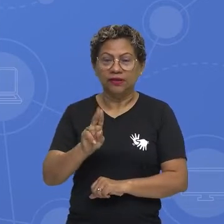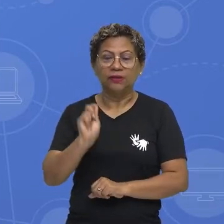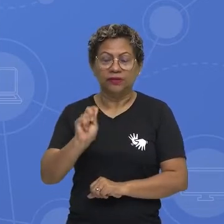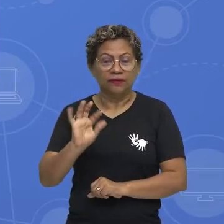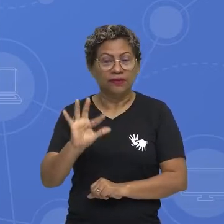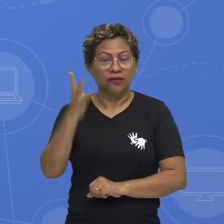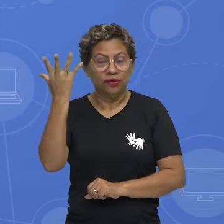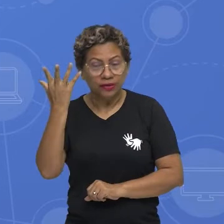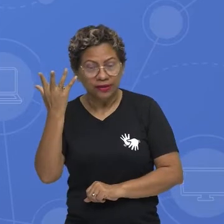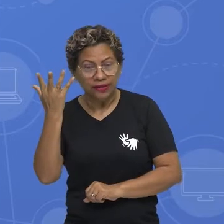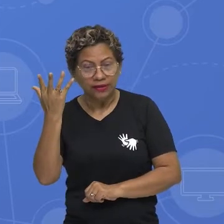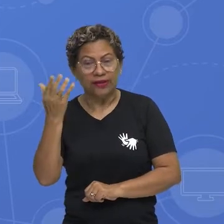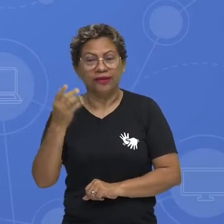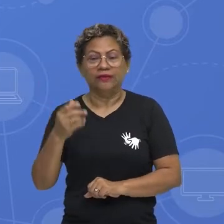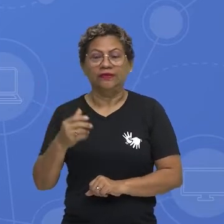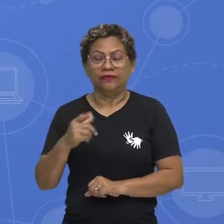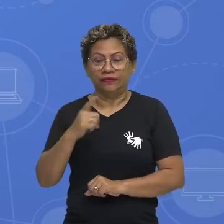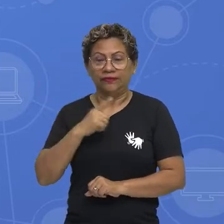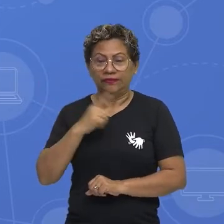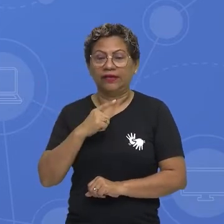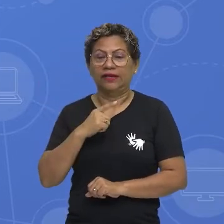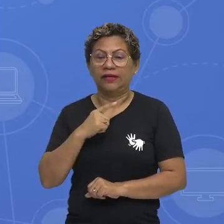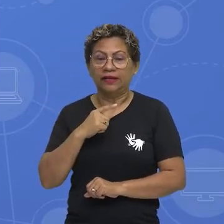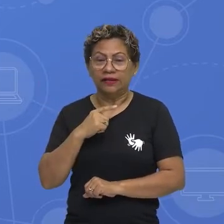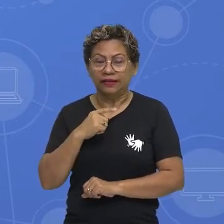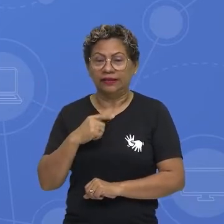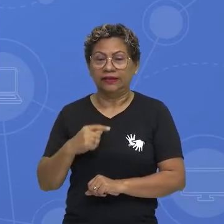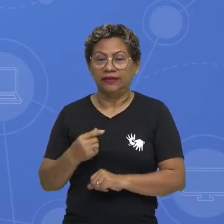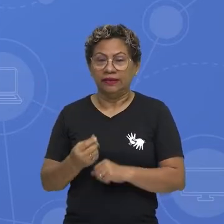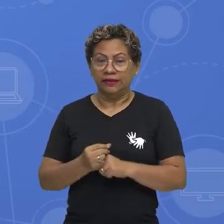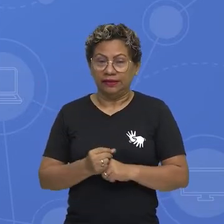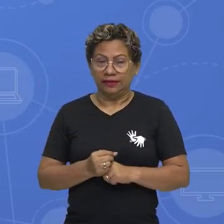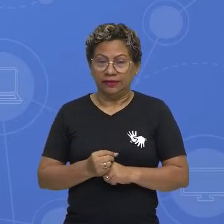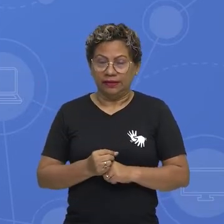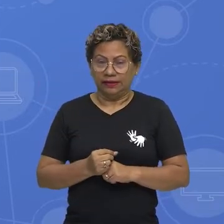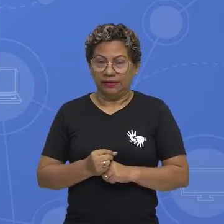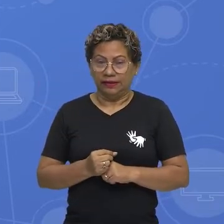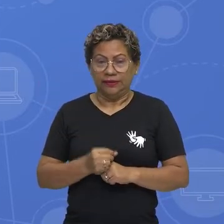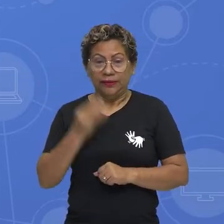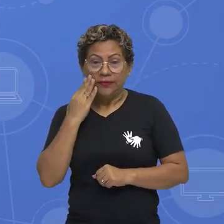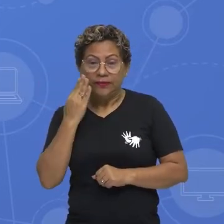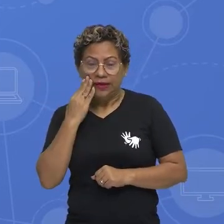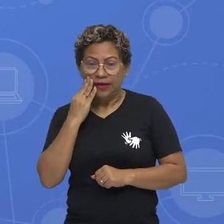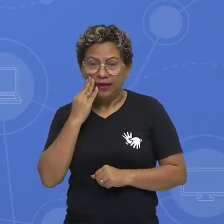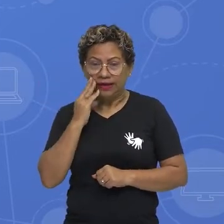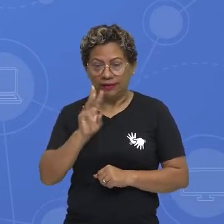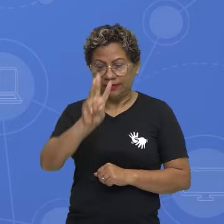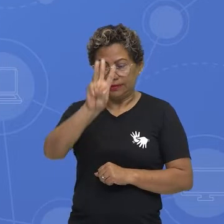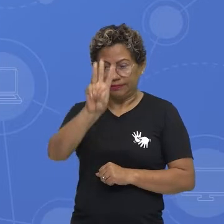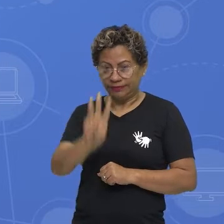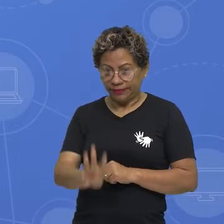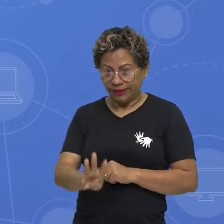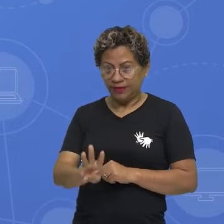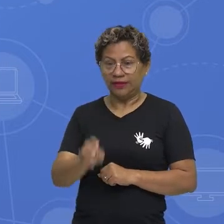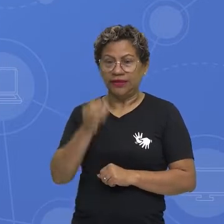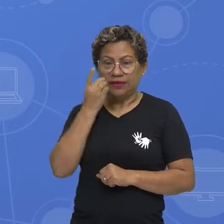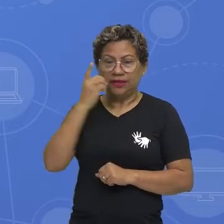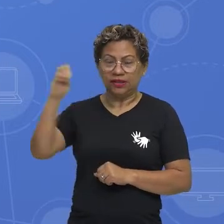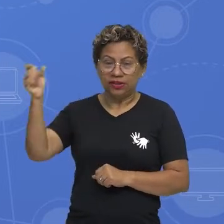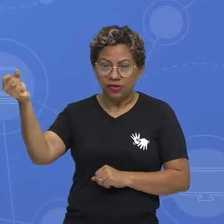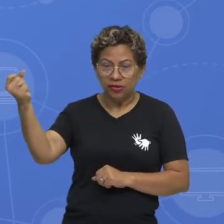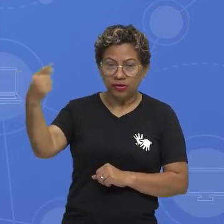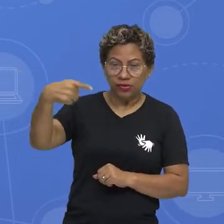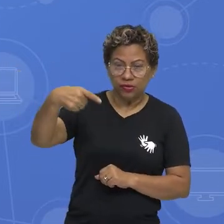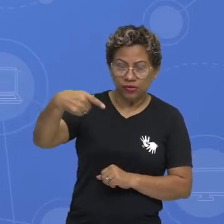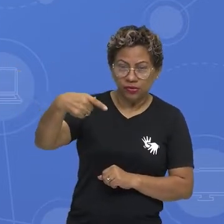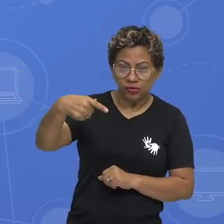fornecido em paralelo pela rede elétrica local. Repare na barra de créditos. Durante esse dia ensolarado, o seu gerador